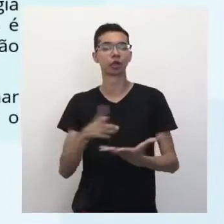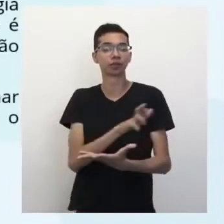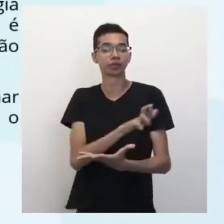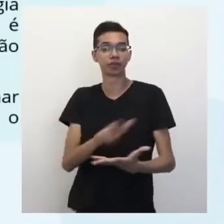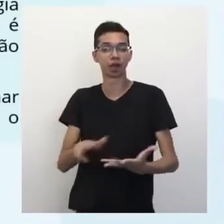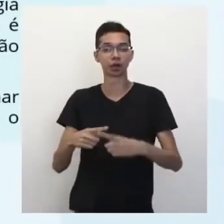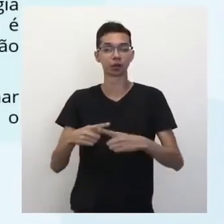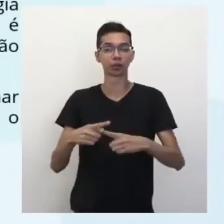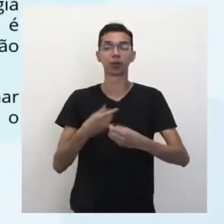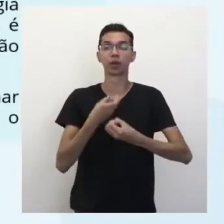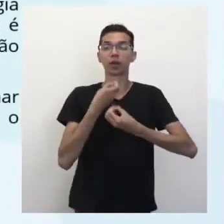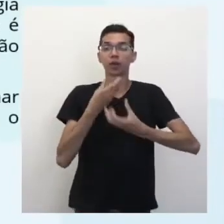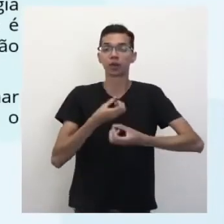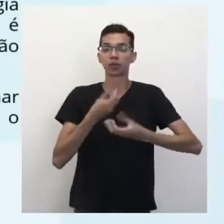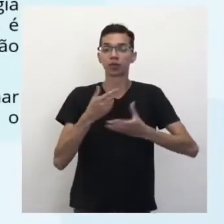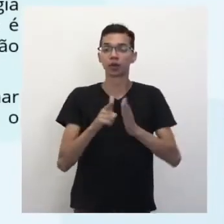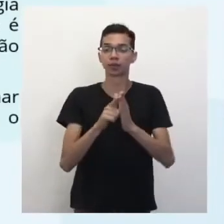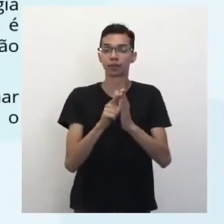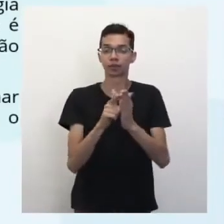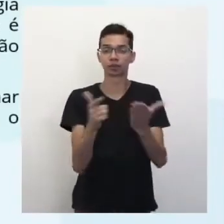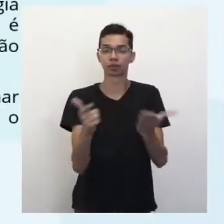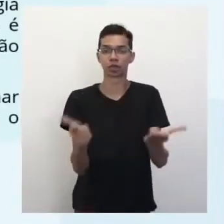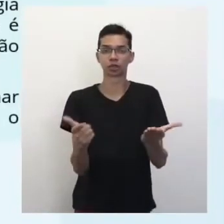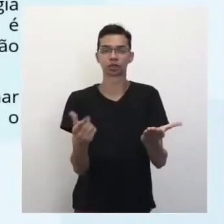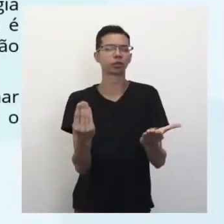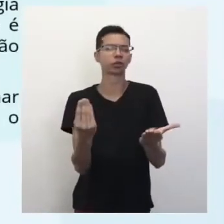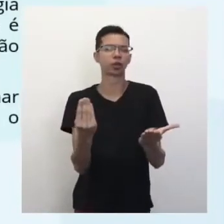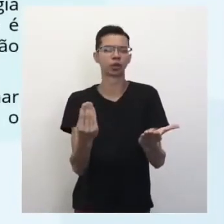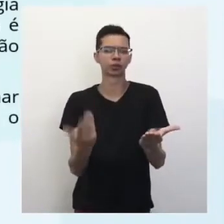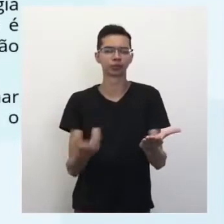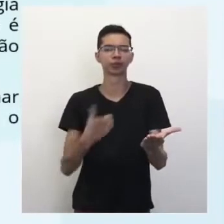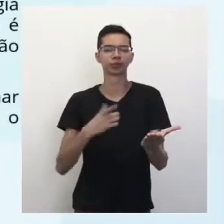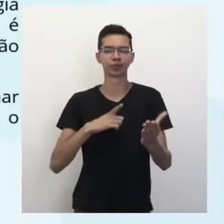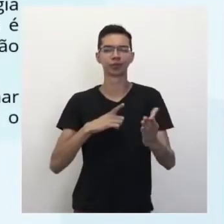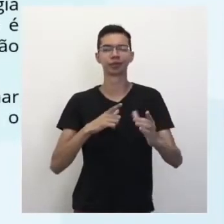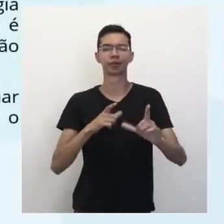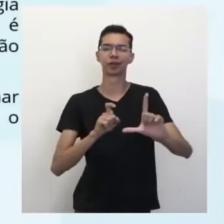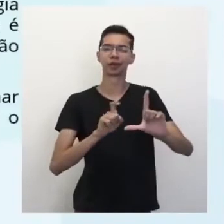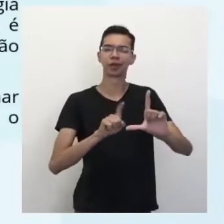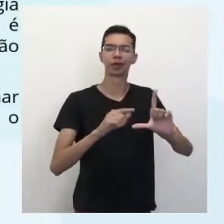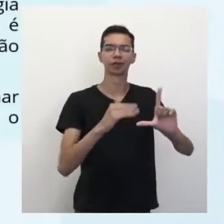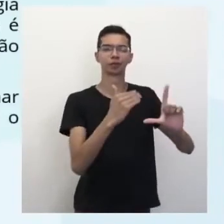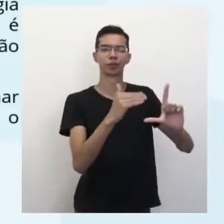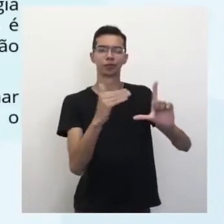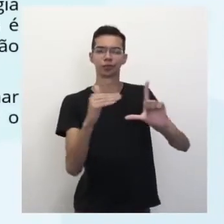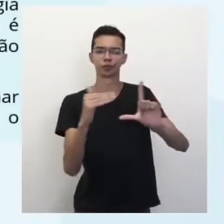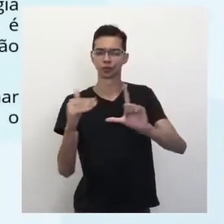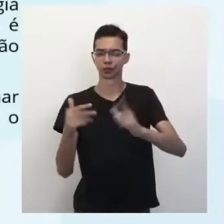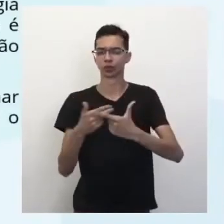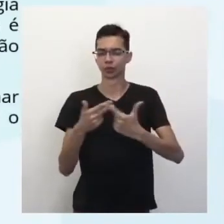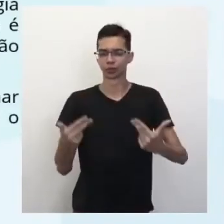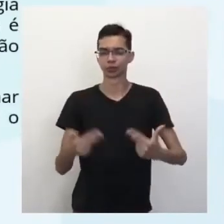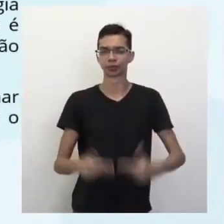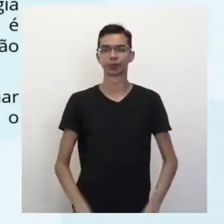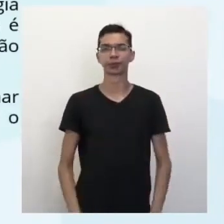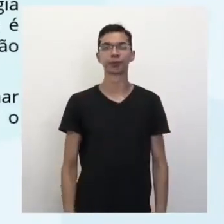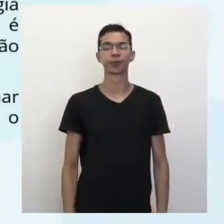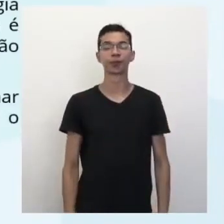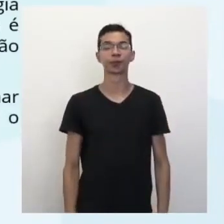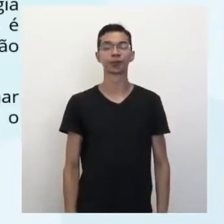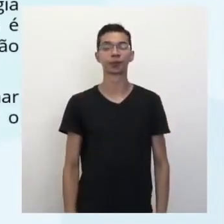informação jornalística é consumida através de posts, na maioria das vezes sem distinção